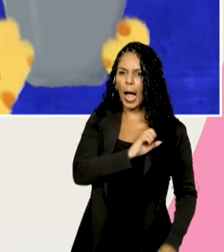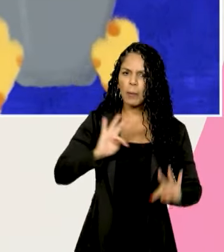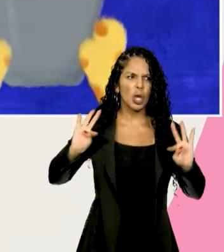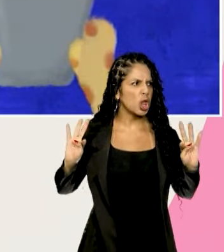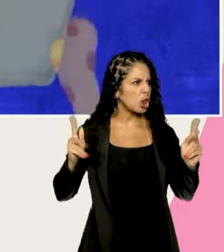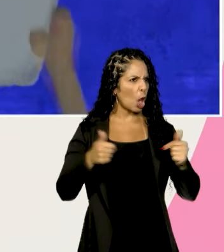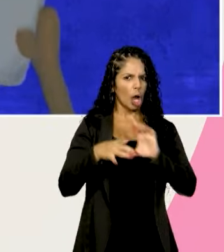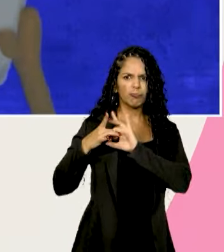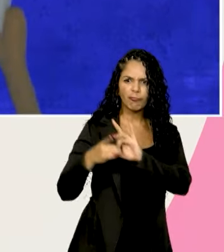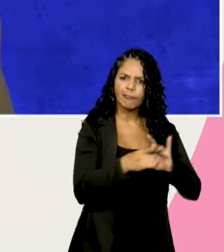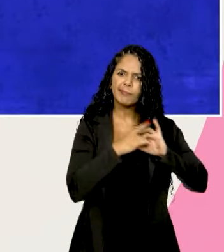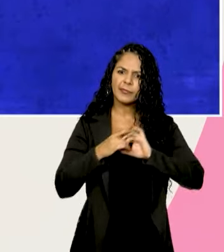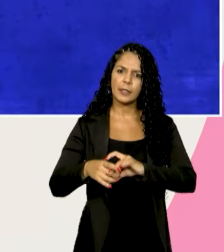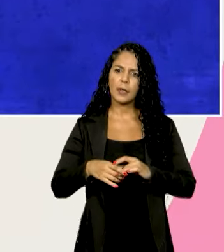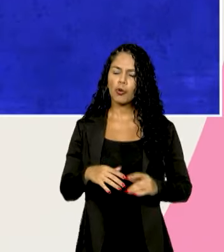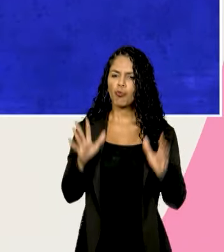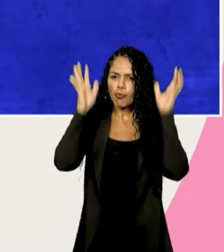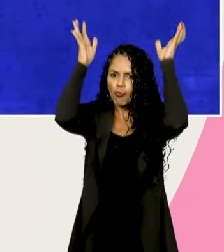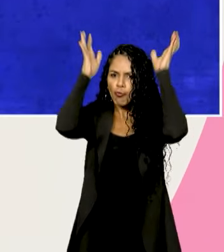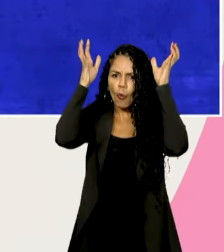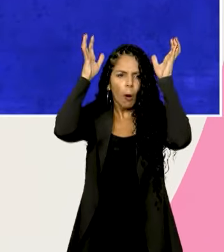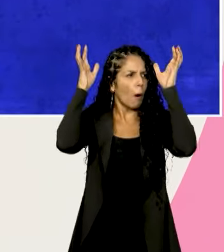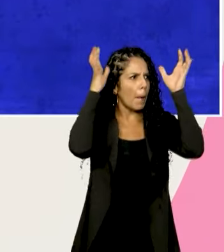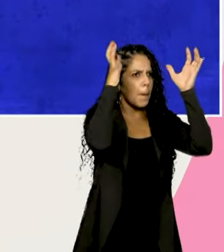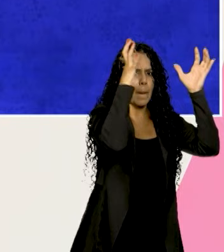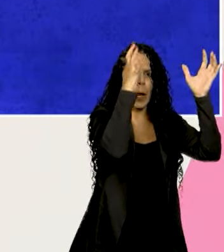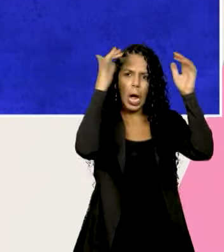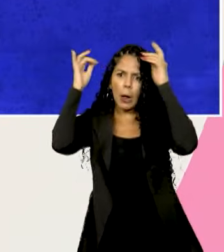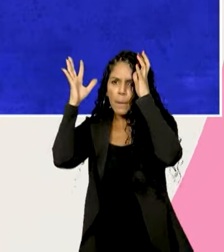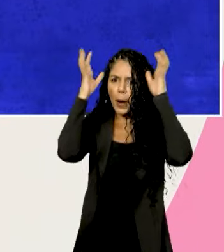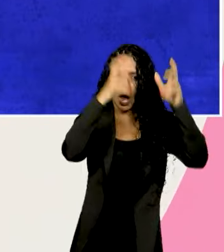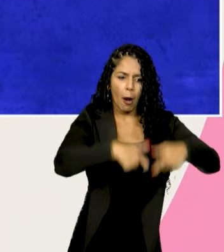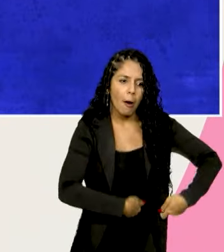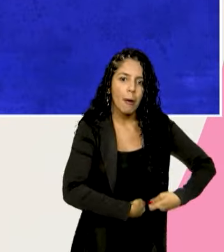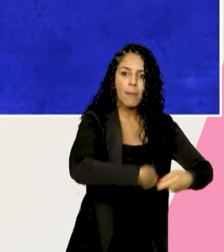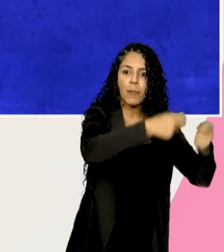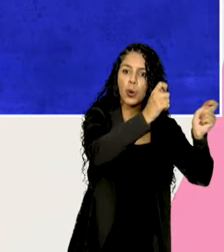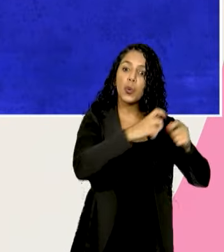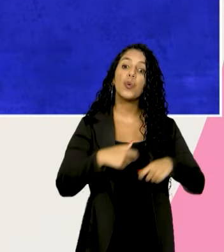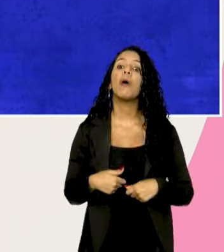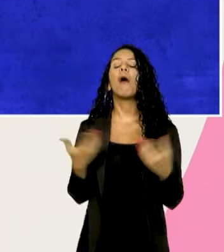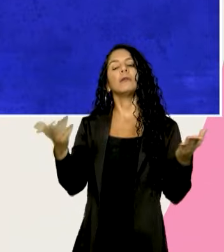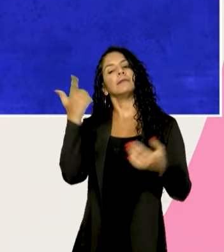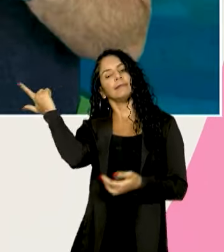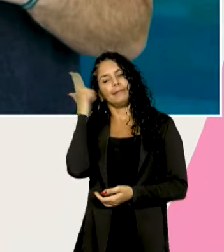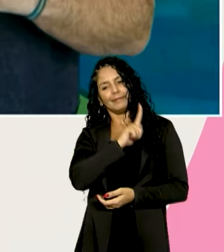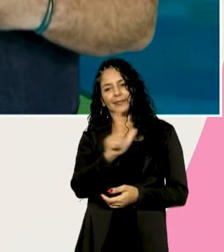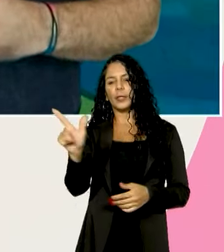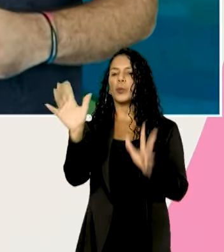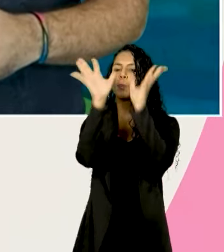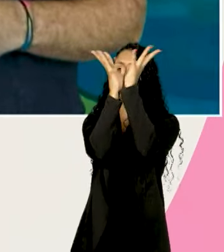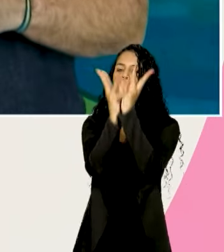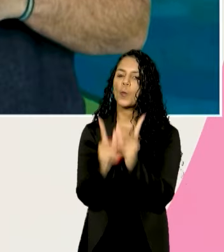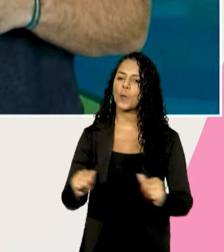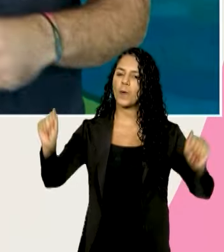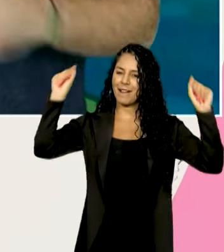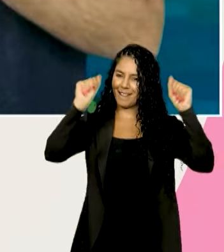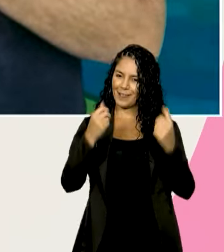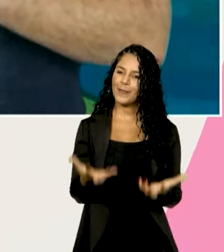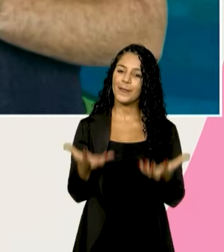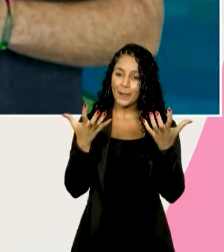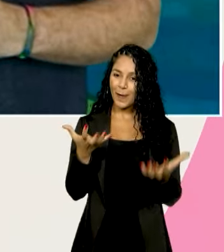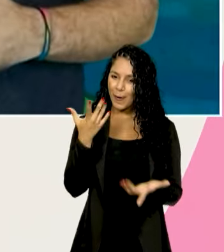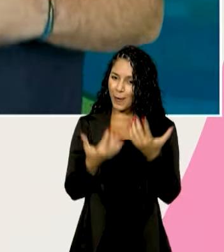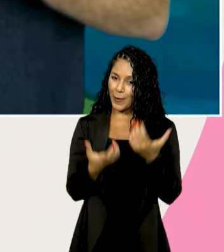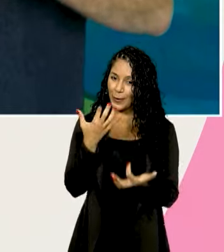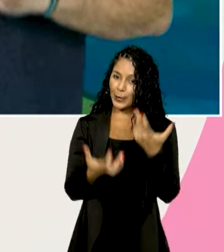se uniram e encheram muitos baldes com a água do lago. Enfim, conseguiram apagar o fogo. Lá